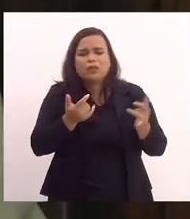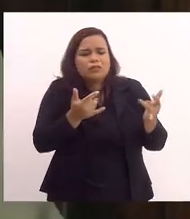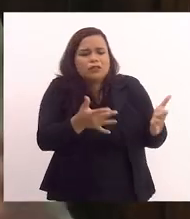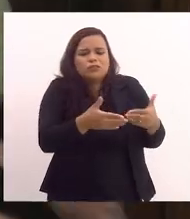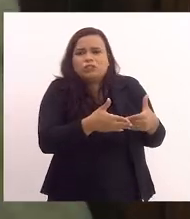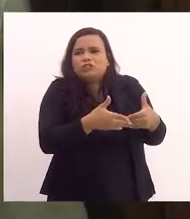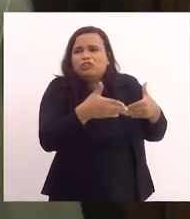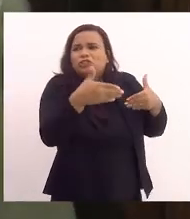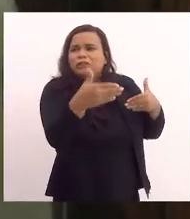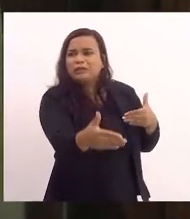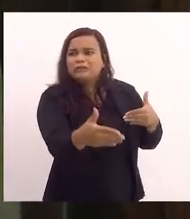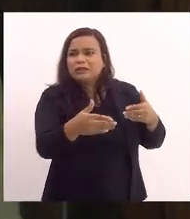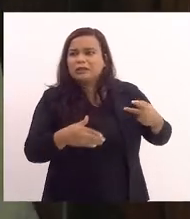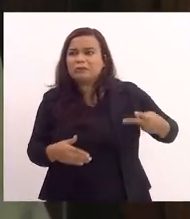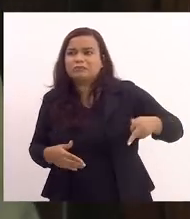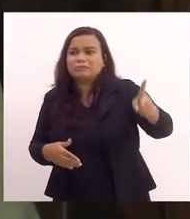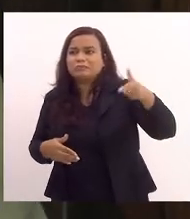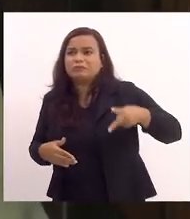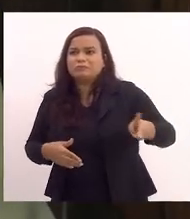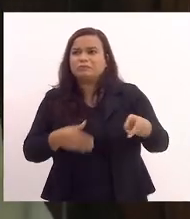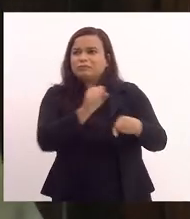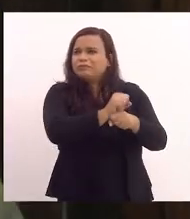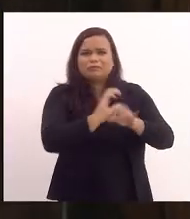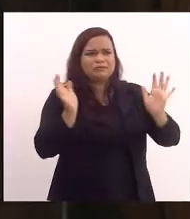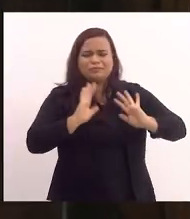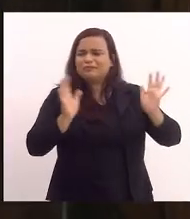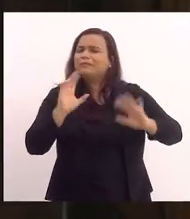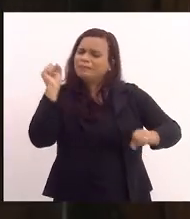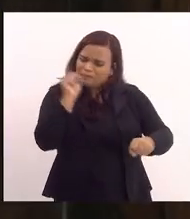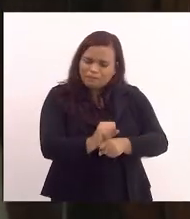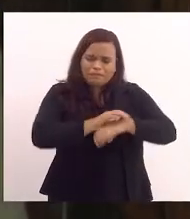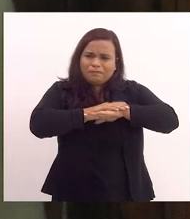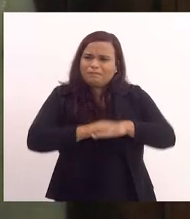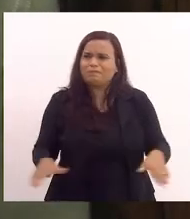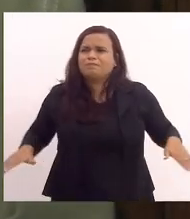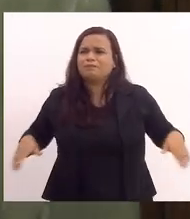para lugar nenhum. Tinha que parar ali, agora.